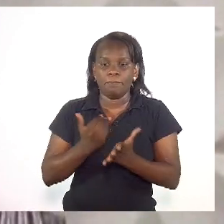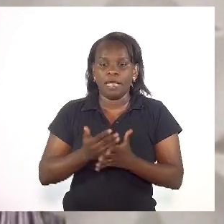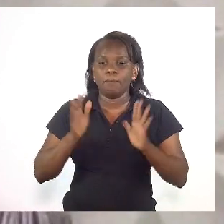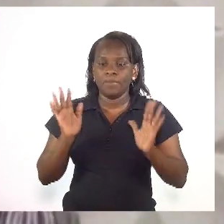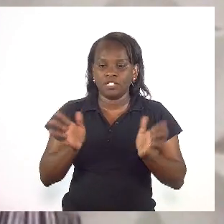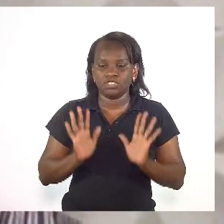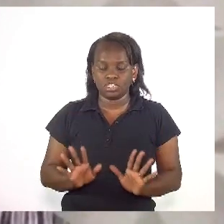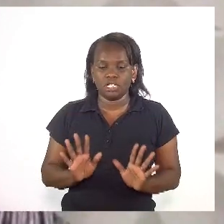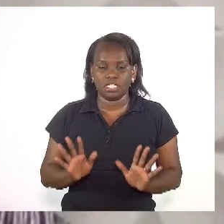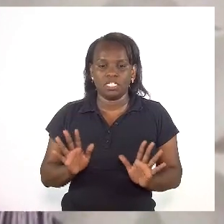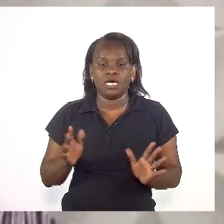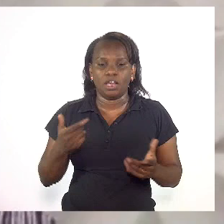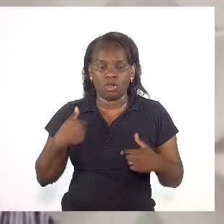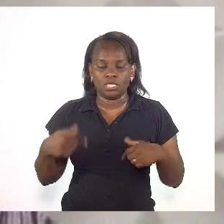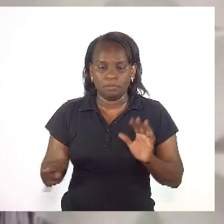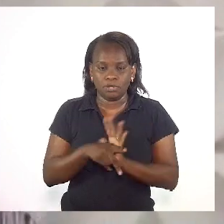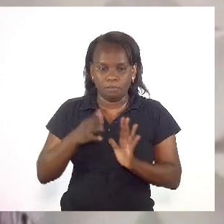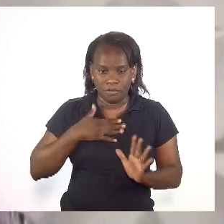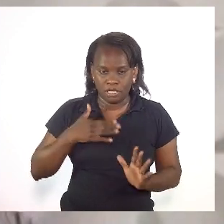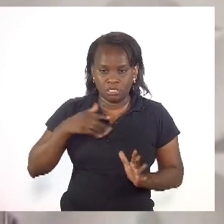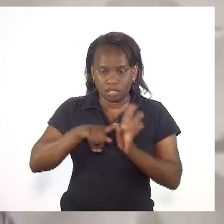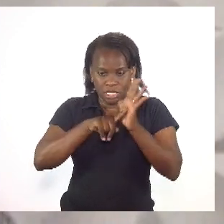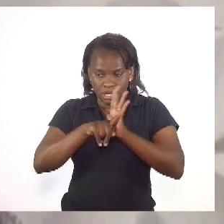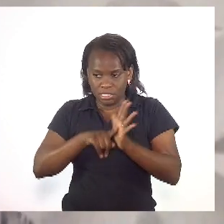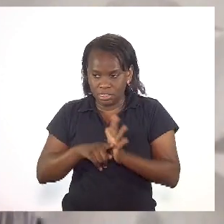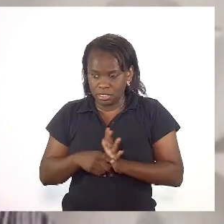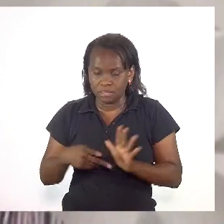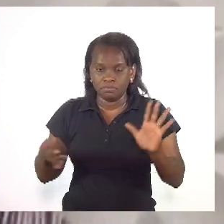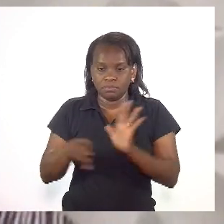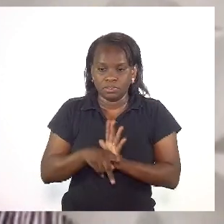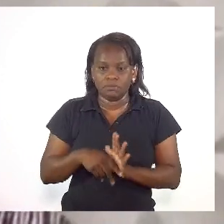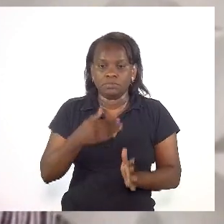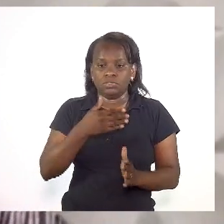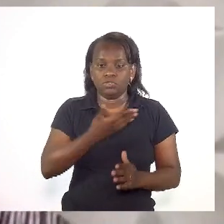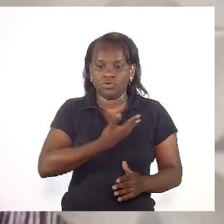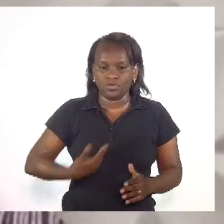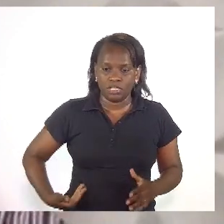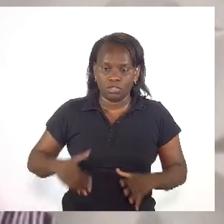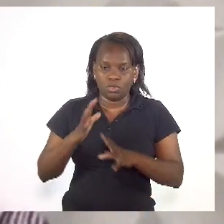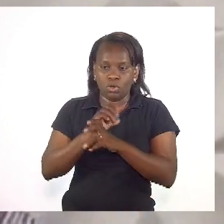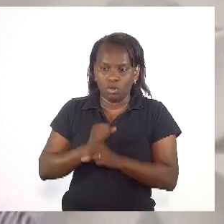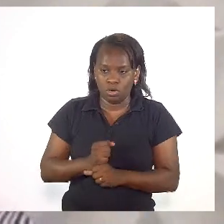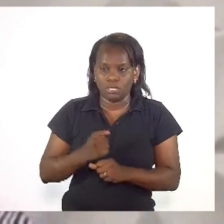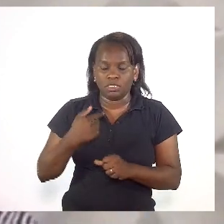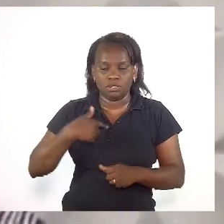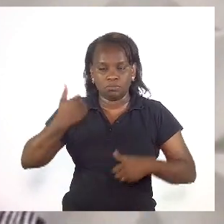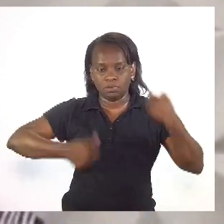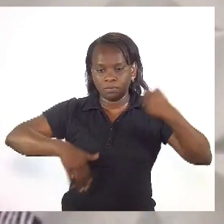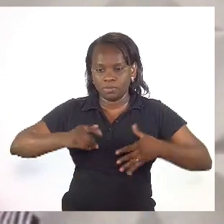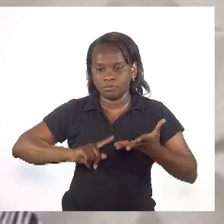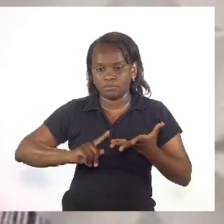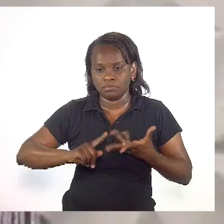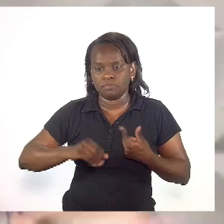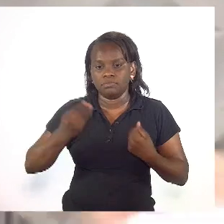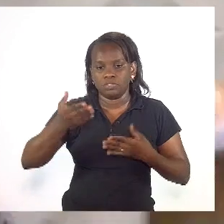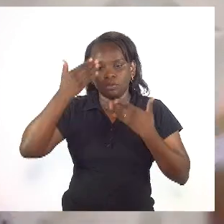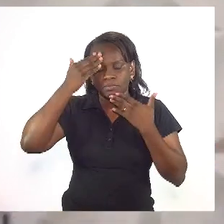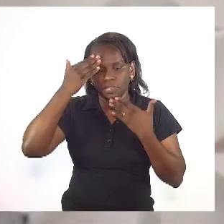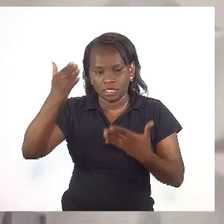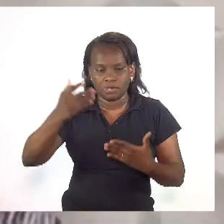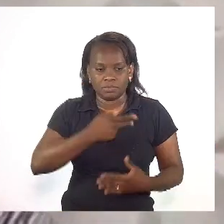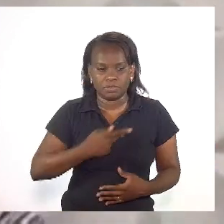aí no que me caberia a análise relativa às contas do governo. Eram essas as minhas ponderações. Muitíssimo obrigada,